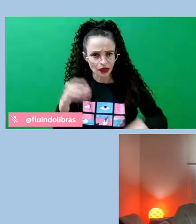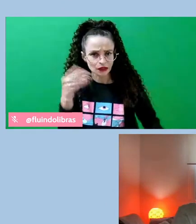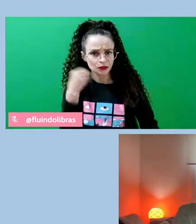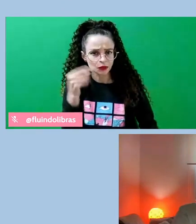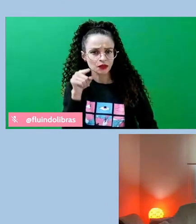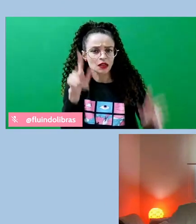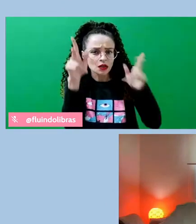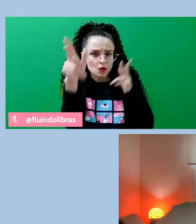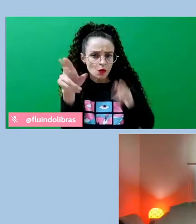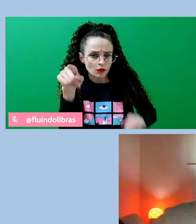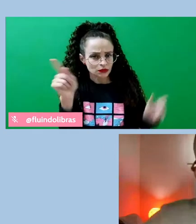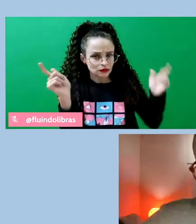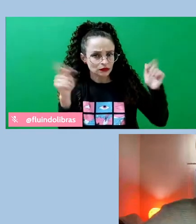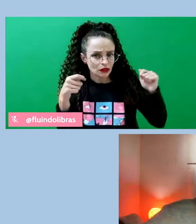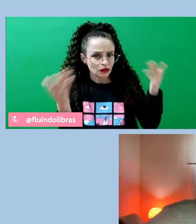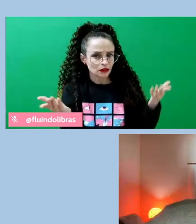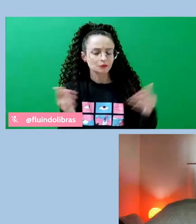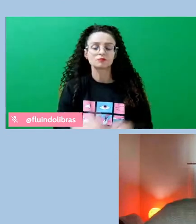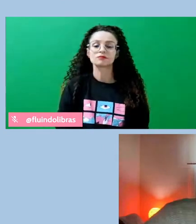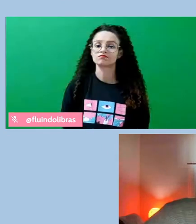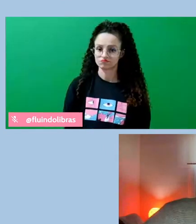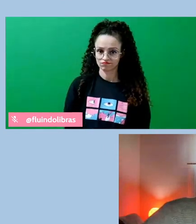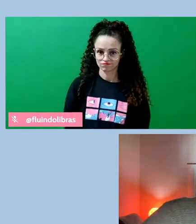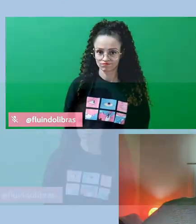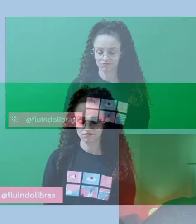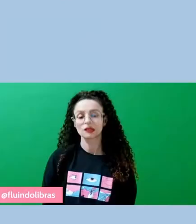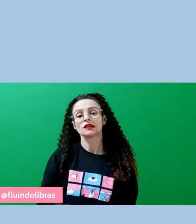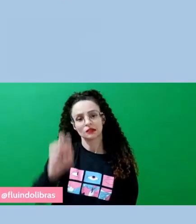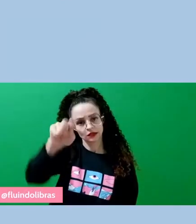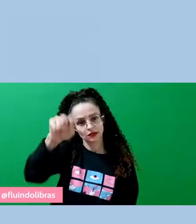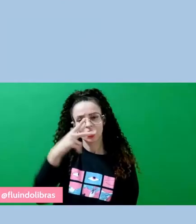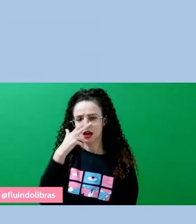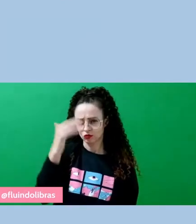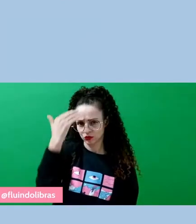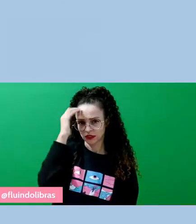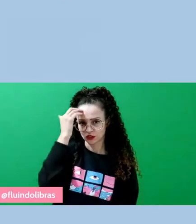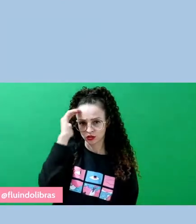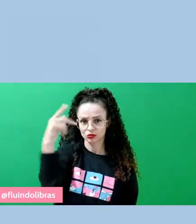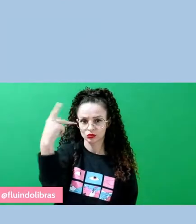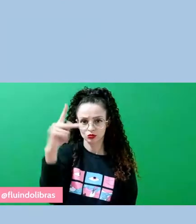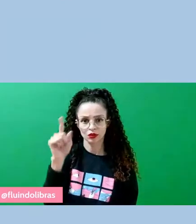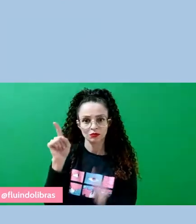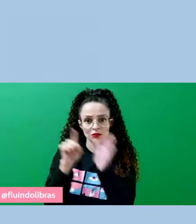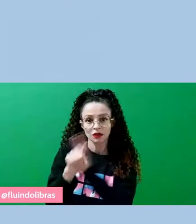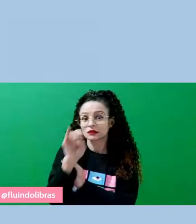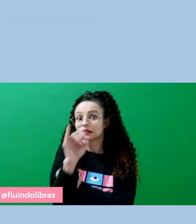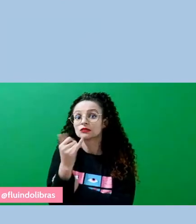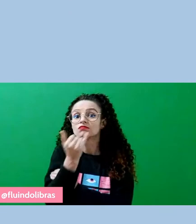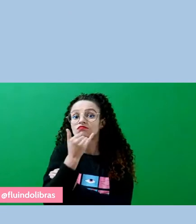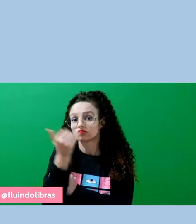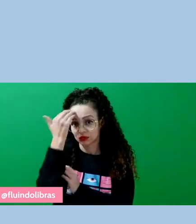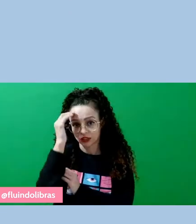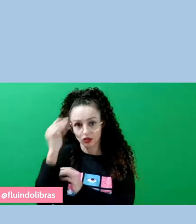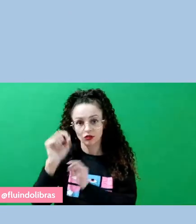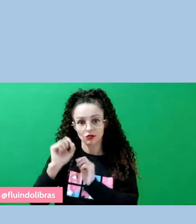essa? Sim, assim, acho que eu entendi tua pergunta, Odair. Desculpa se eu não entendi, por